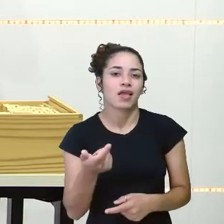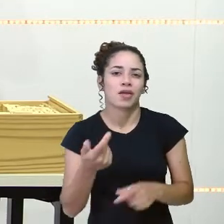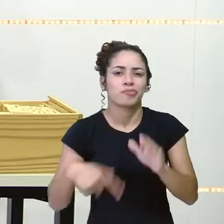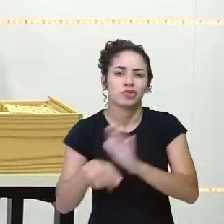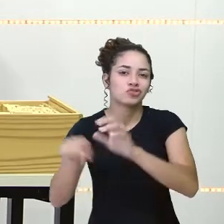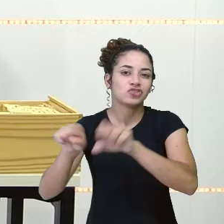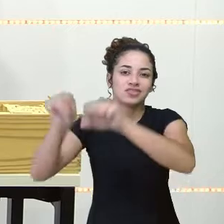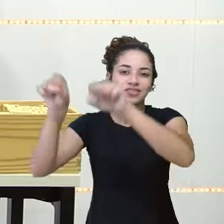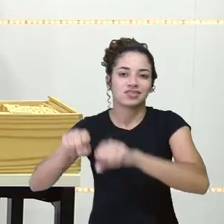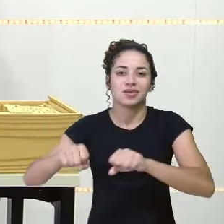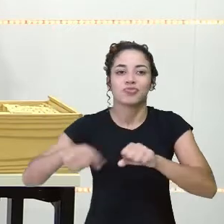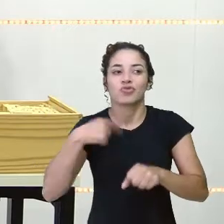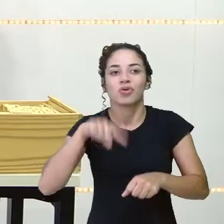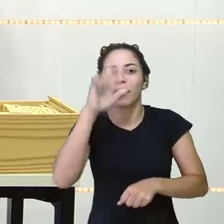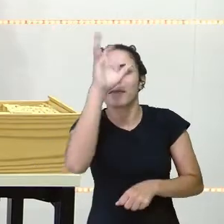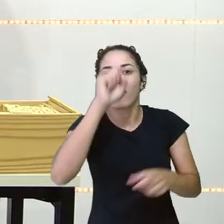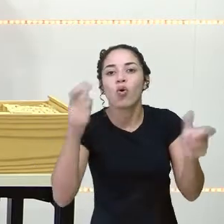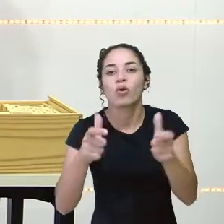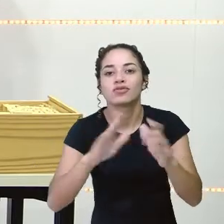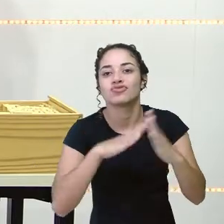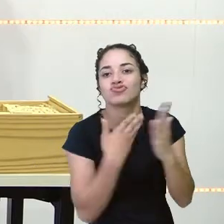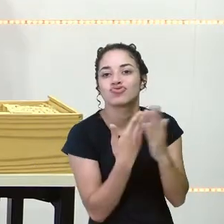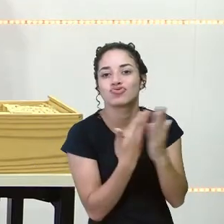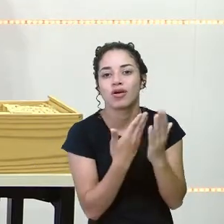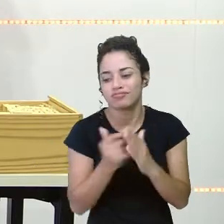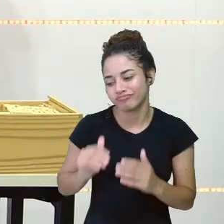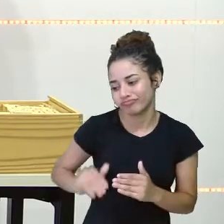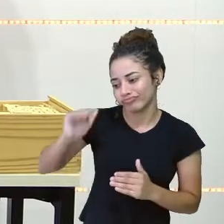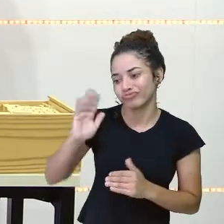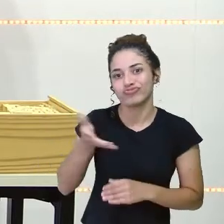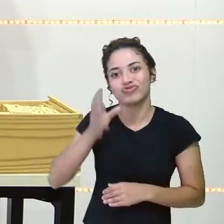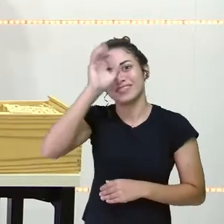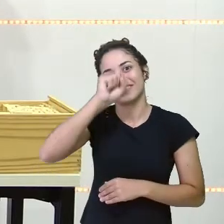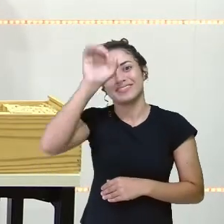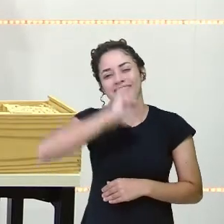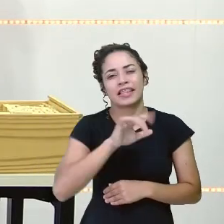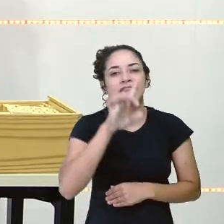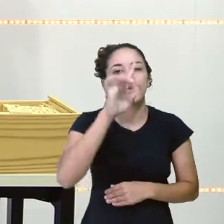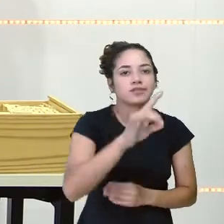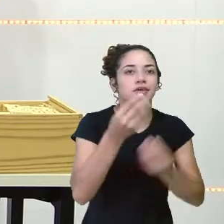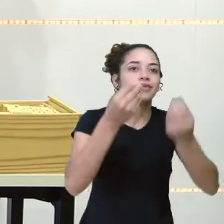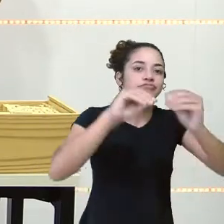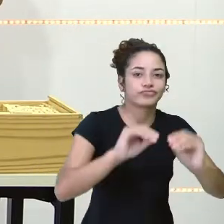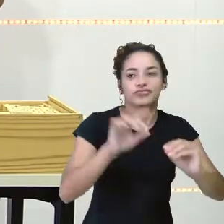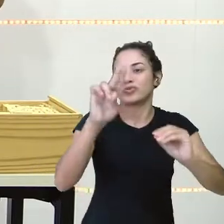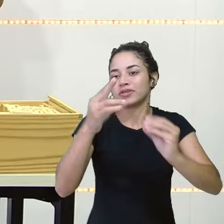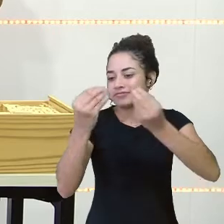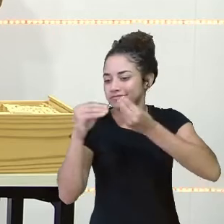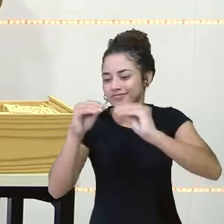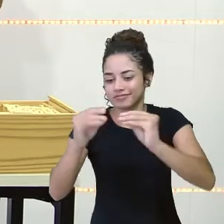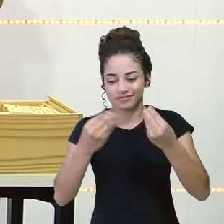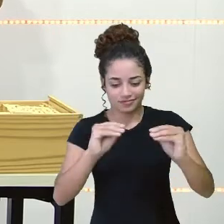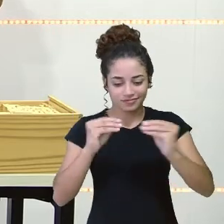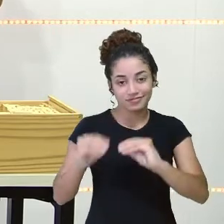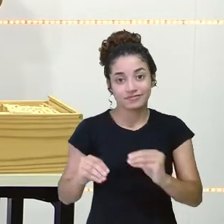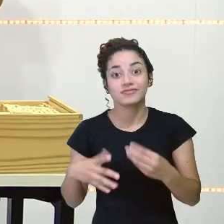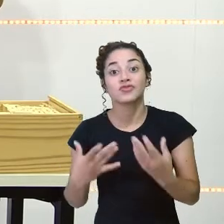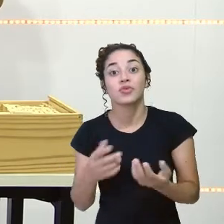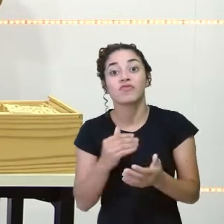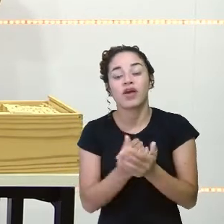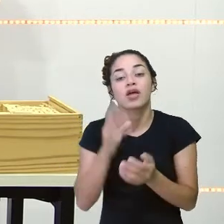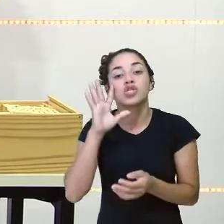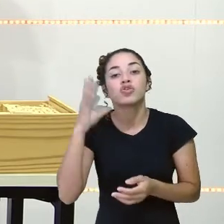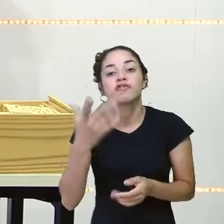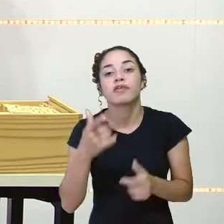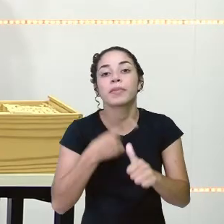na escola, onde eu tenho que colocar unidade na unidade, dezena na dezena, e quando eu vou resolver, eu resolvo primeiro quem é